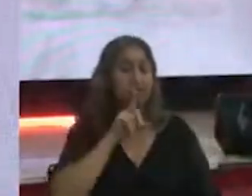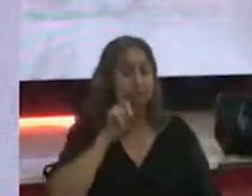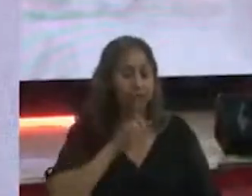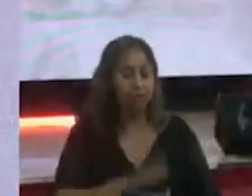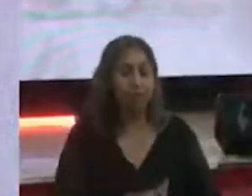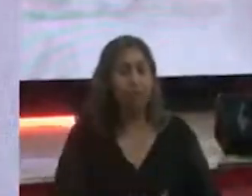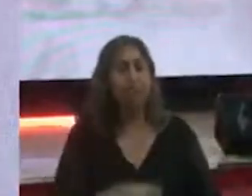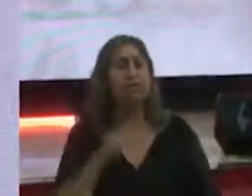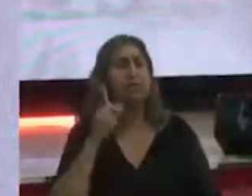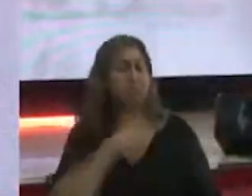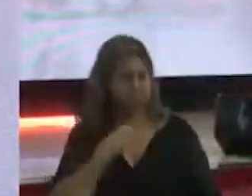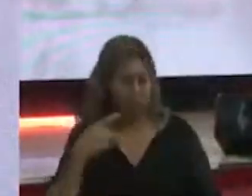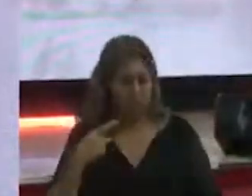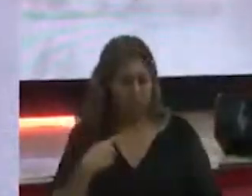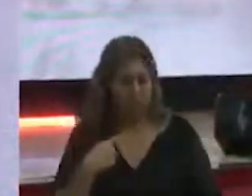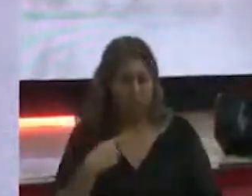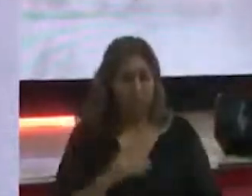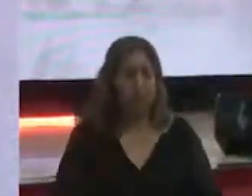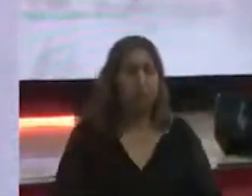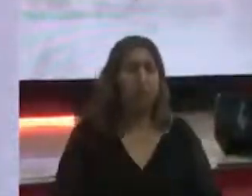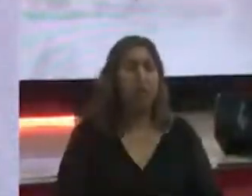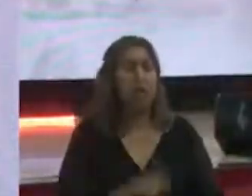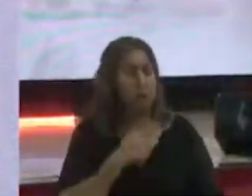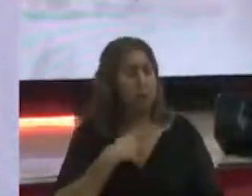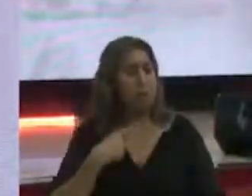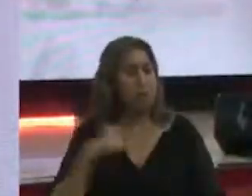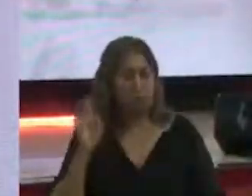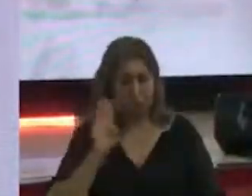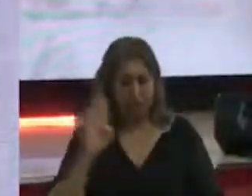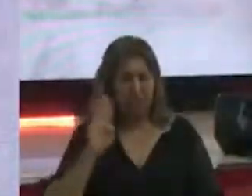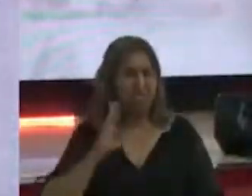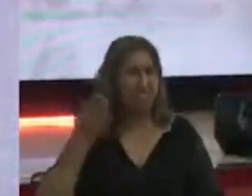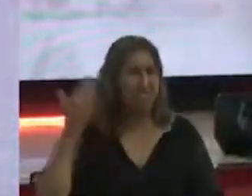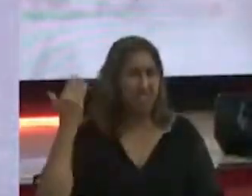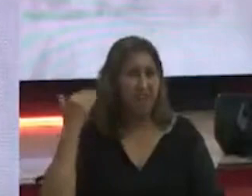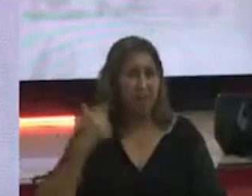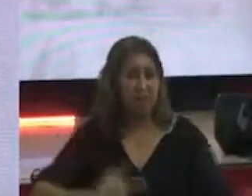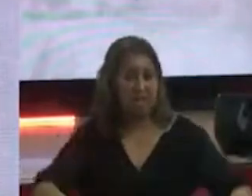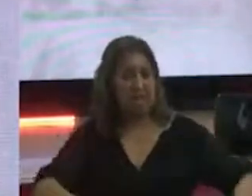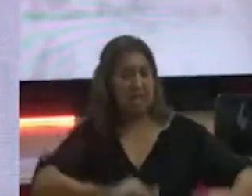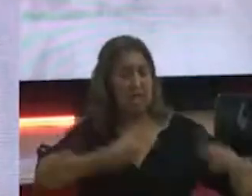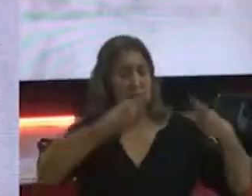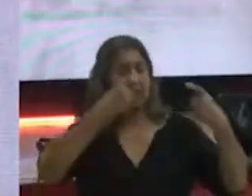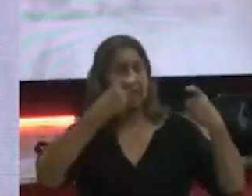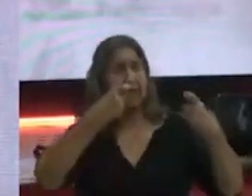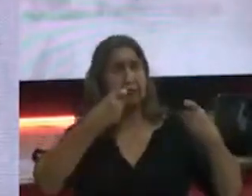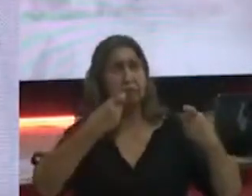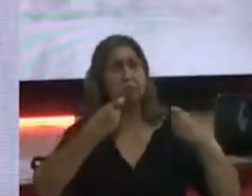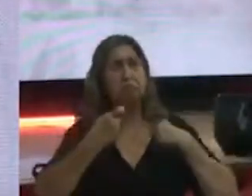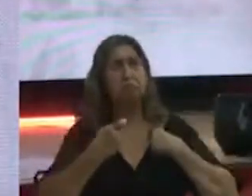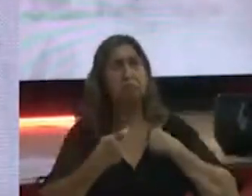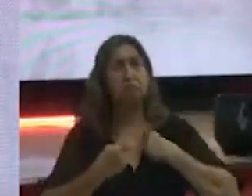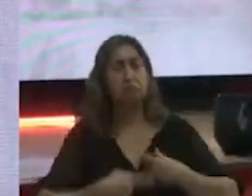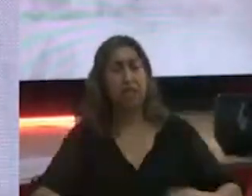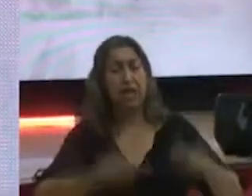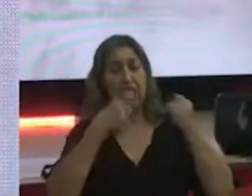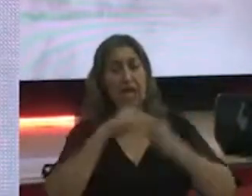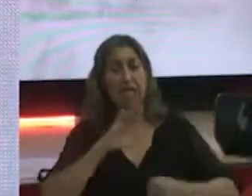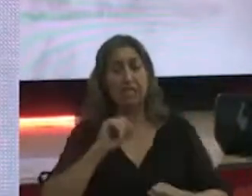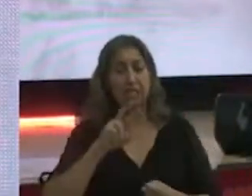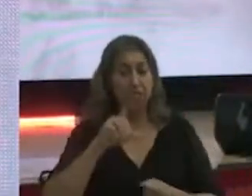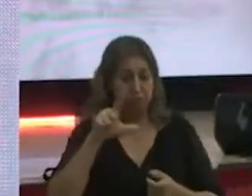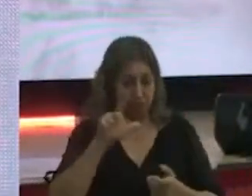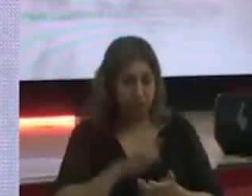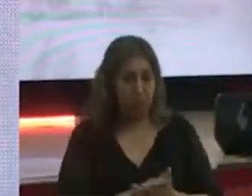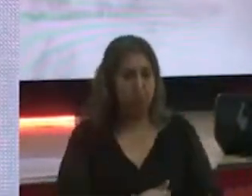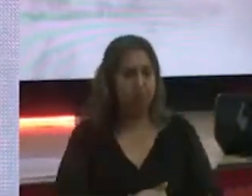pastor ele era um pastor batista na época da guerra da Guerra Civil